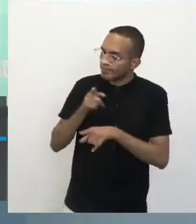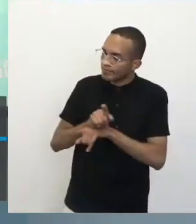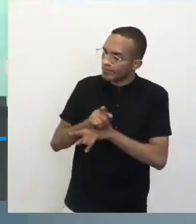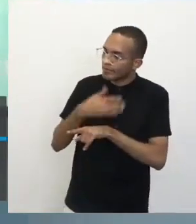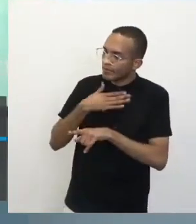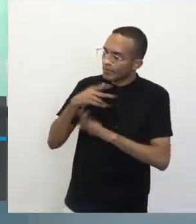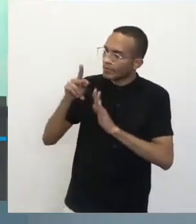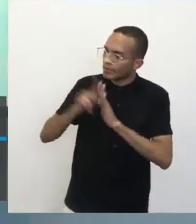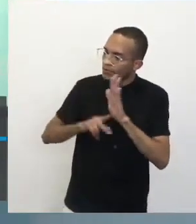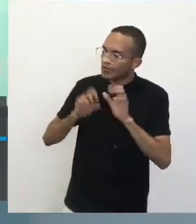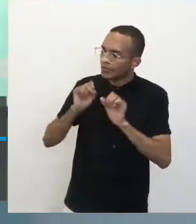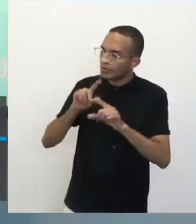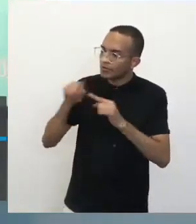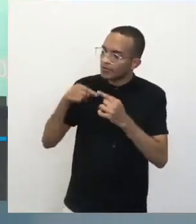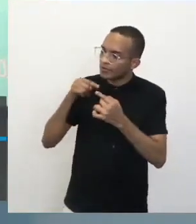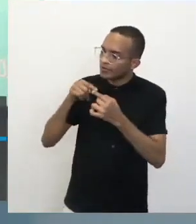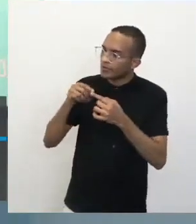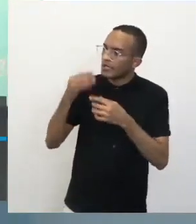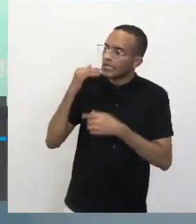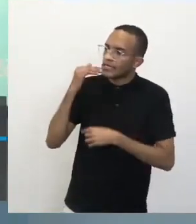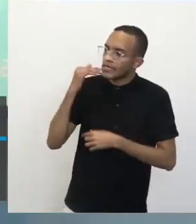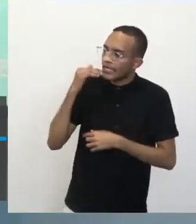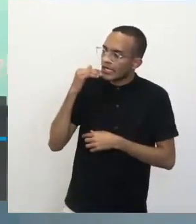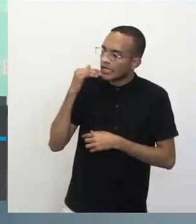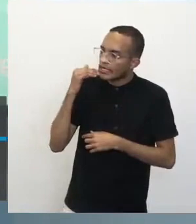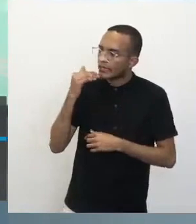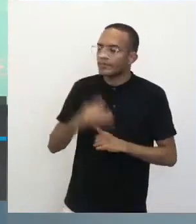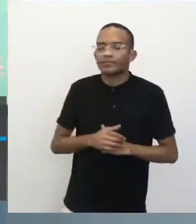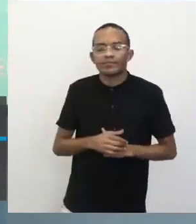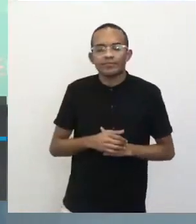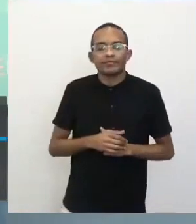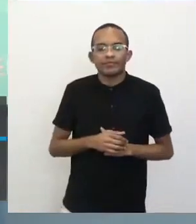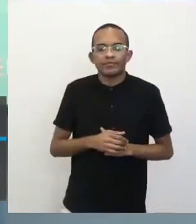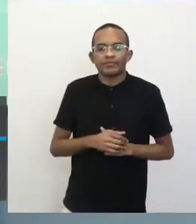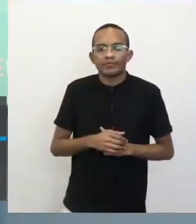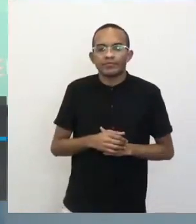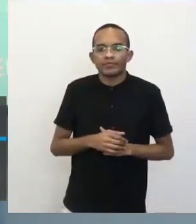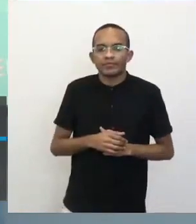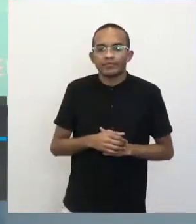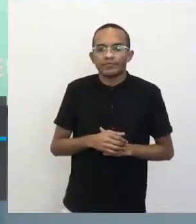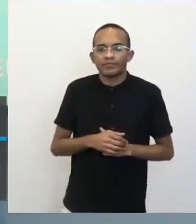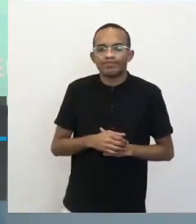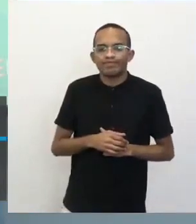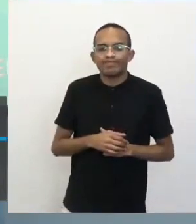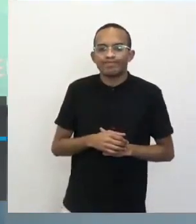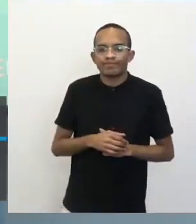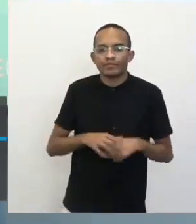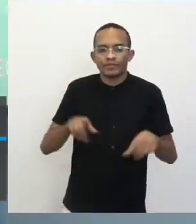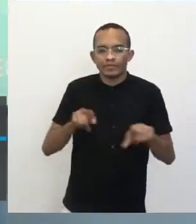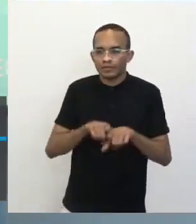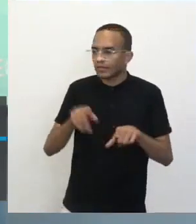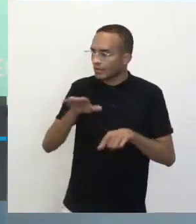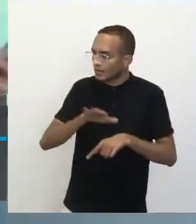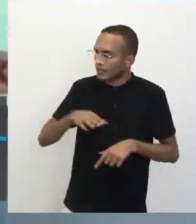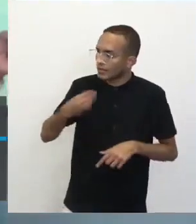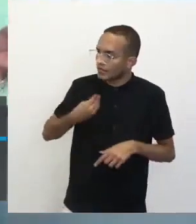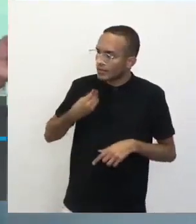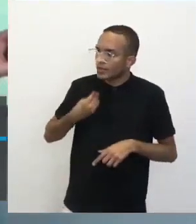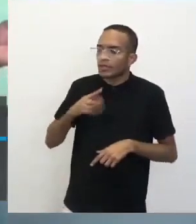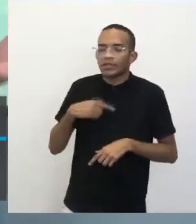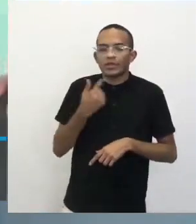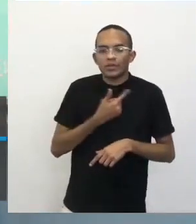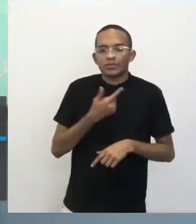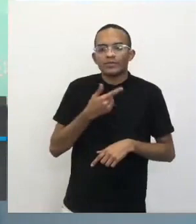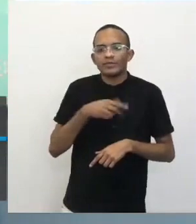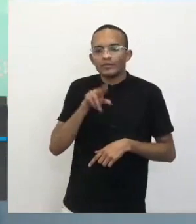meu projeto pode ser um grande fracasso, tá? Então, a gente tem que prestar muita atenção nessa parte, né? A gente primeiro se